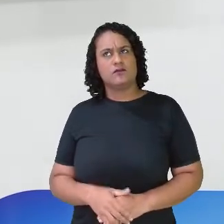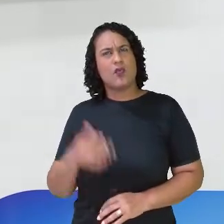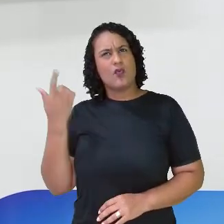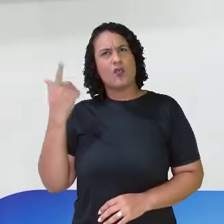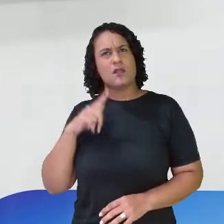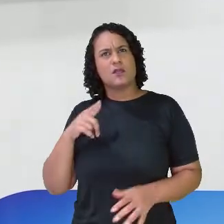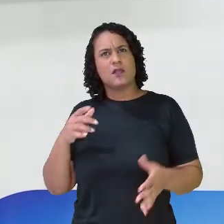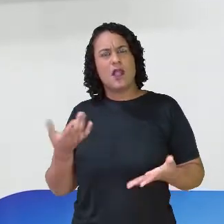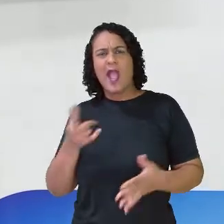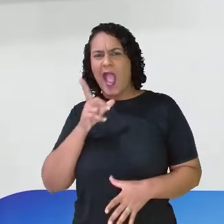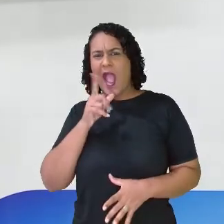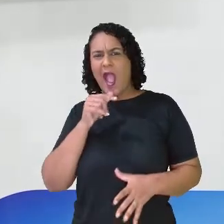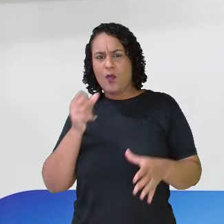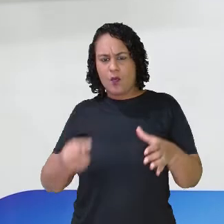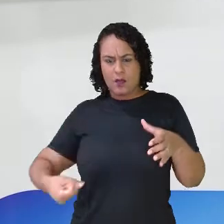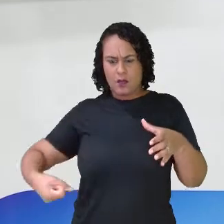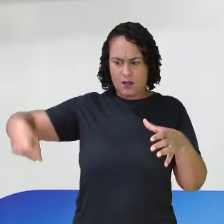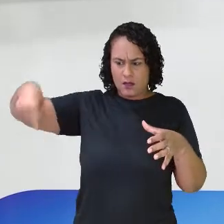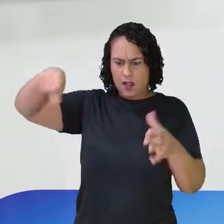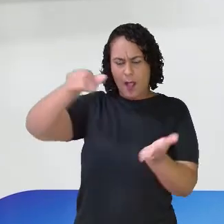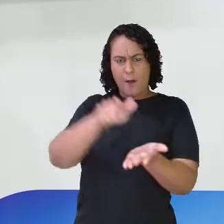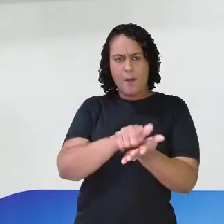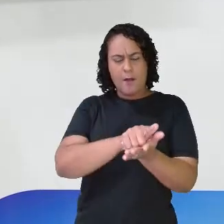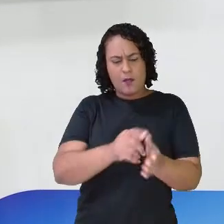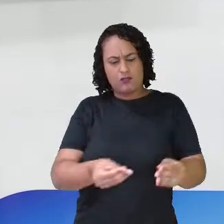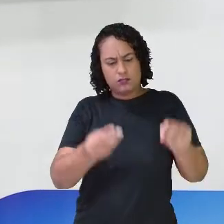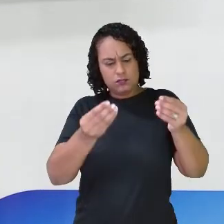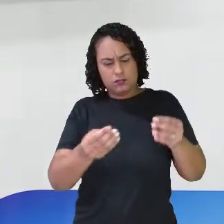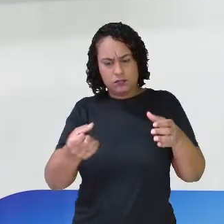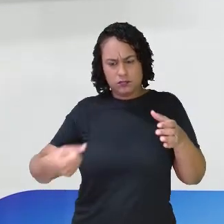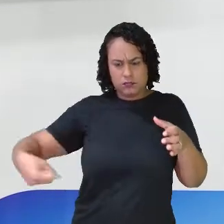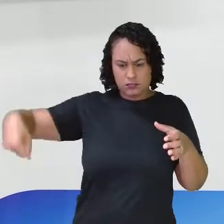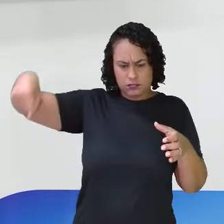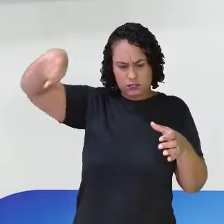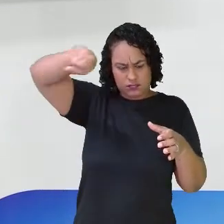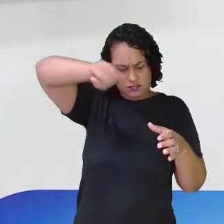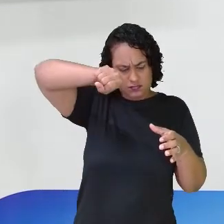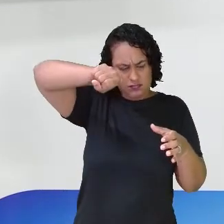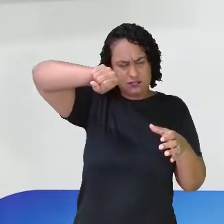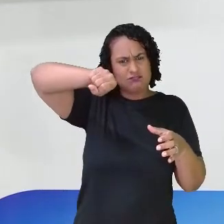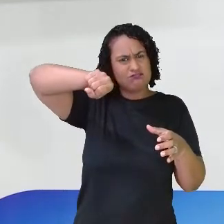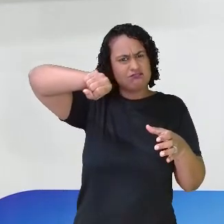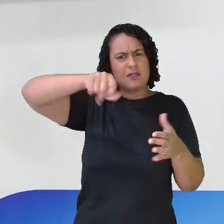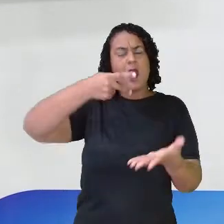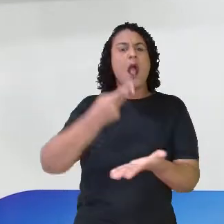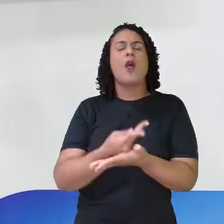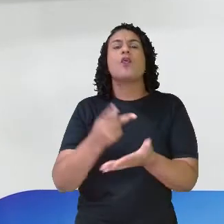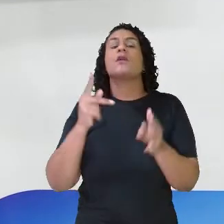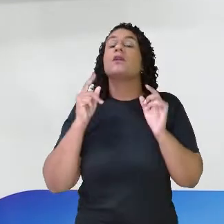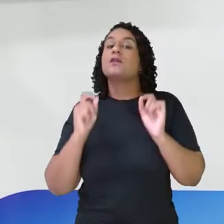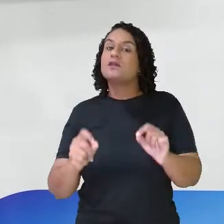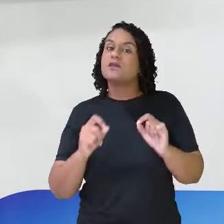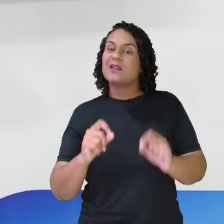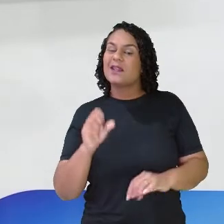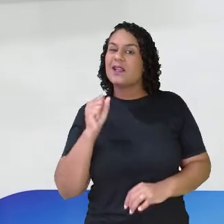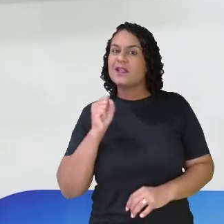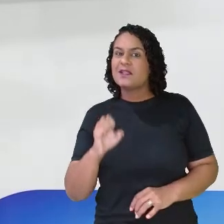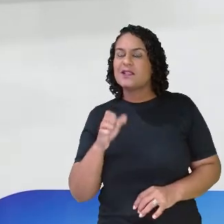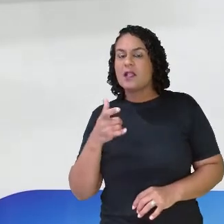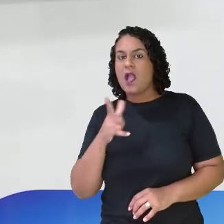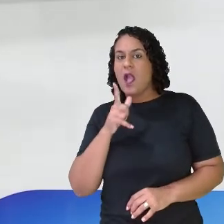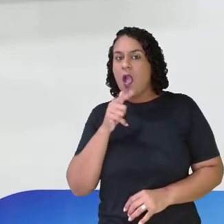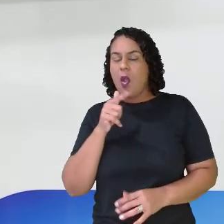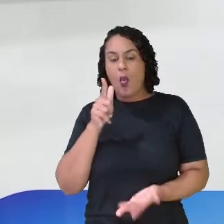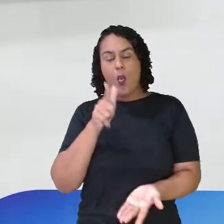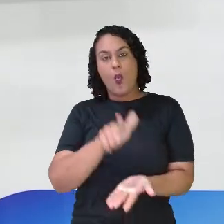água? Pensa comigo. O que é que aconteceria se você fosse encher essa